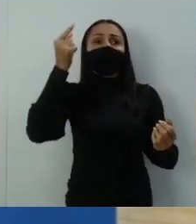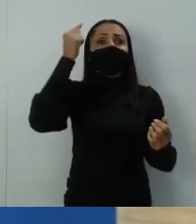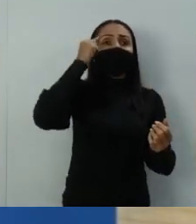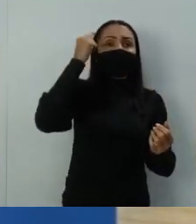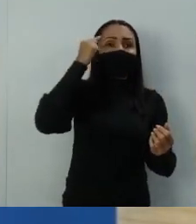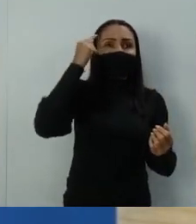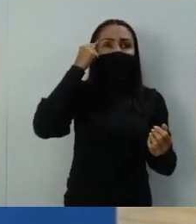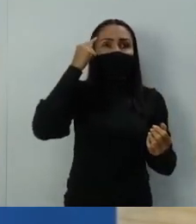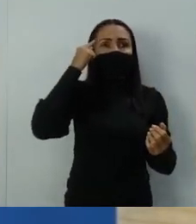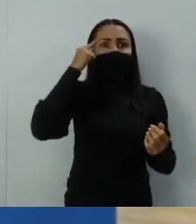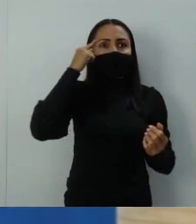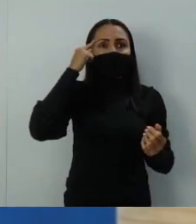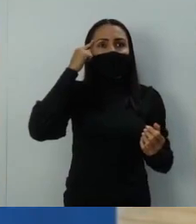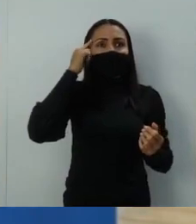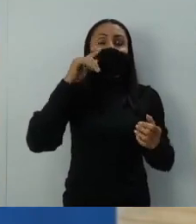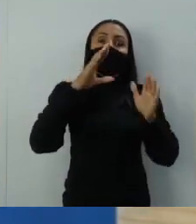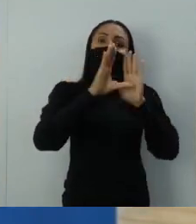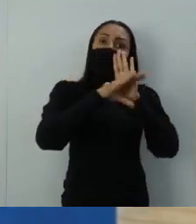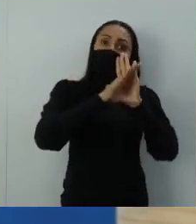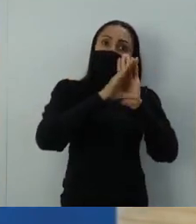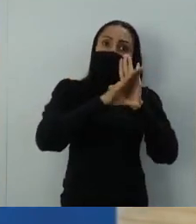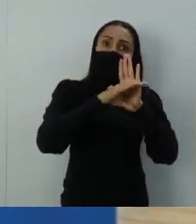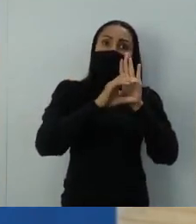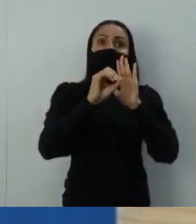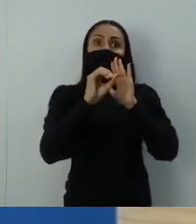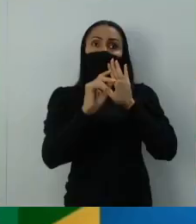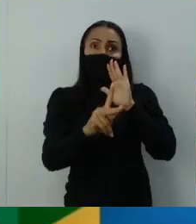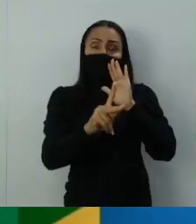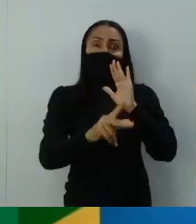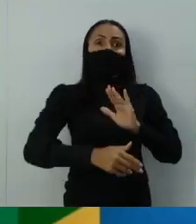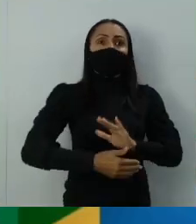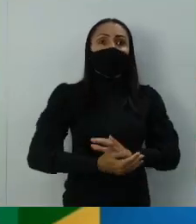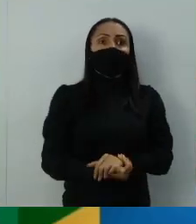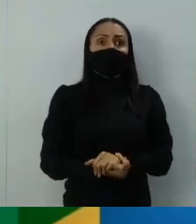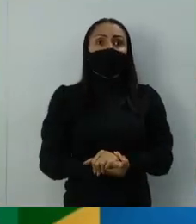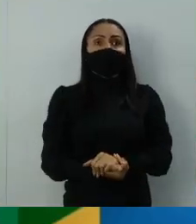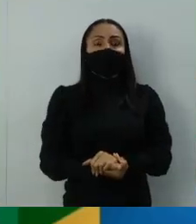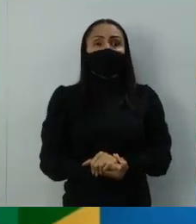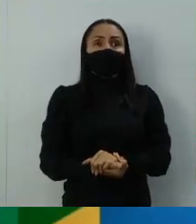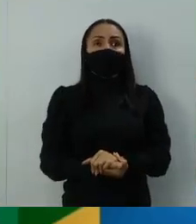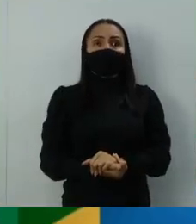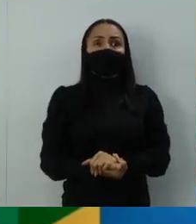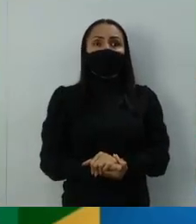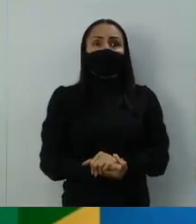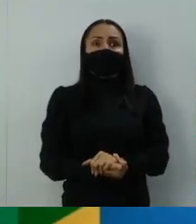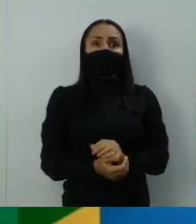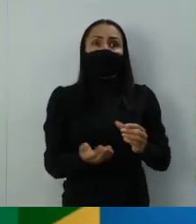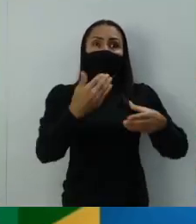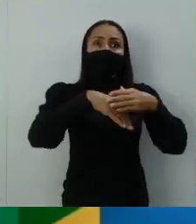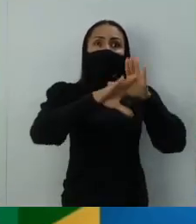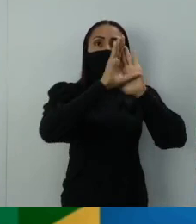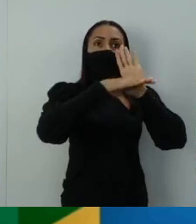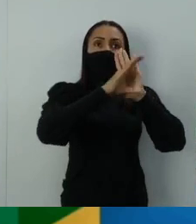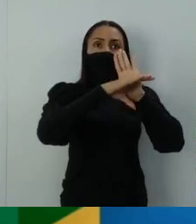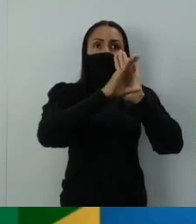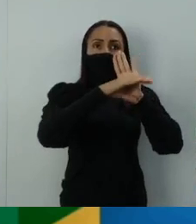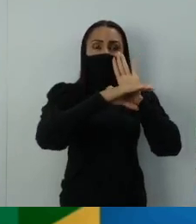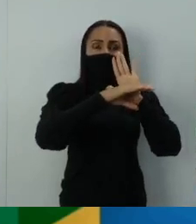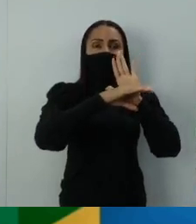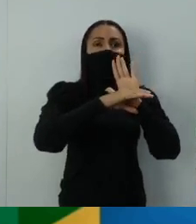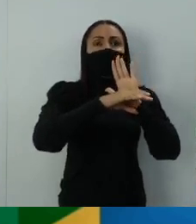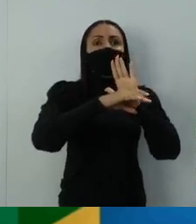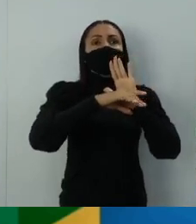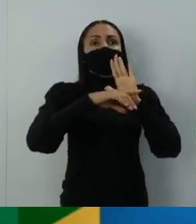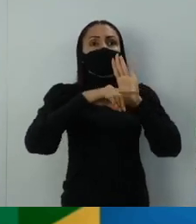determinados conceitos, ok? Então vamos lá. Dentro desse conceito da ideologia, ela começa a